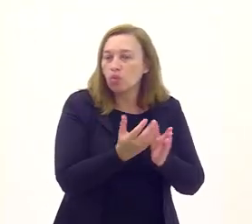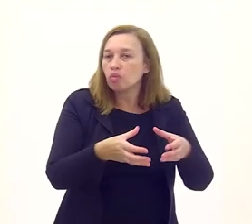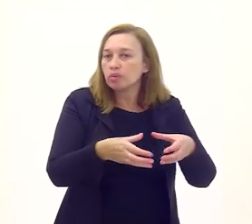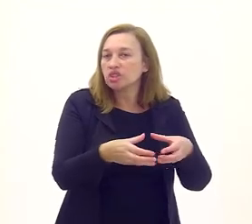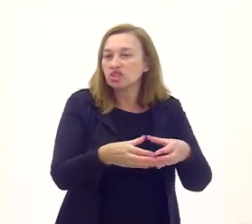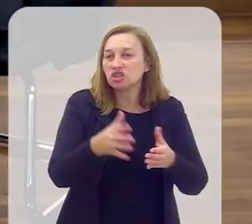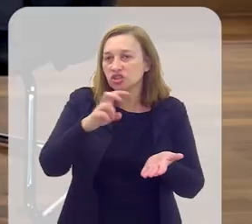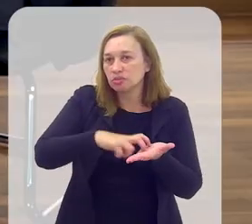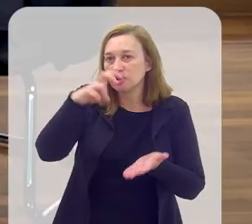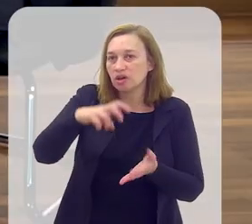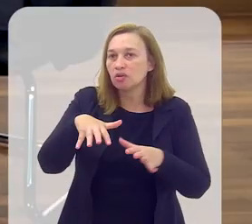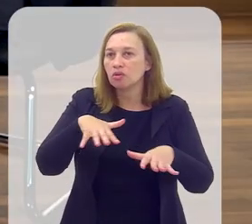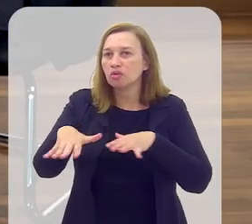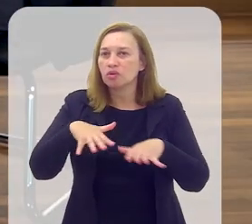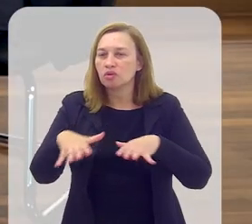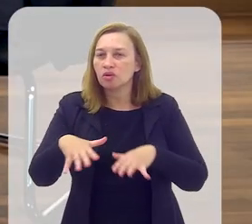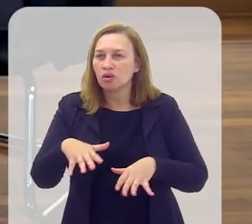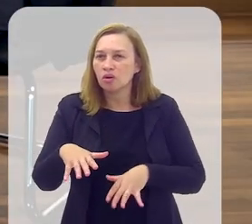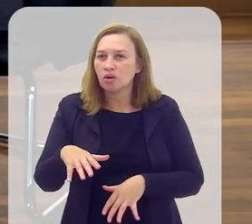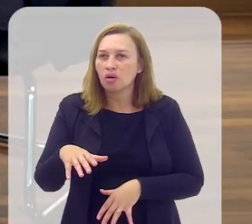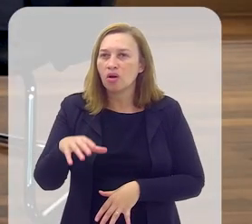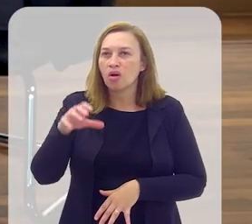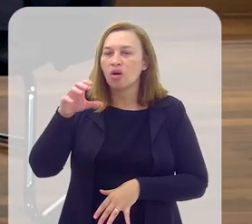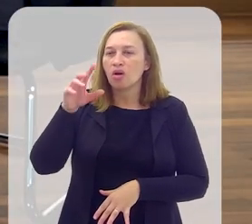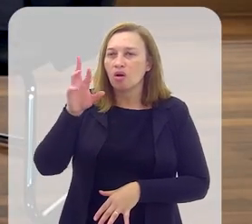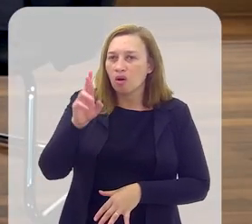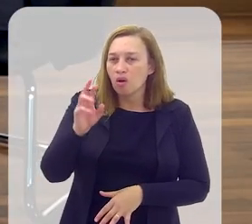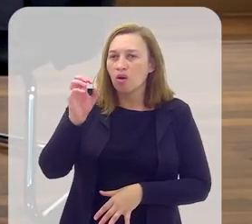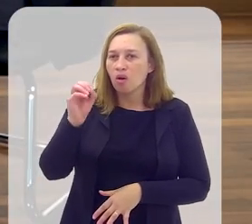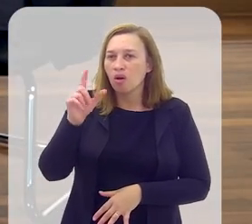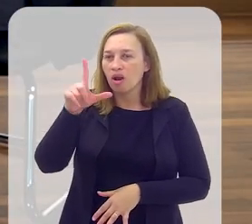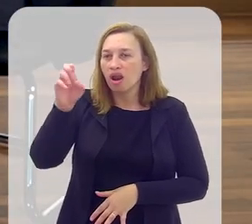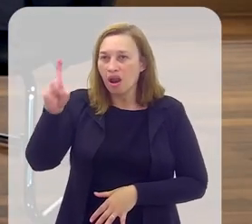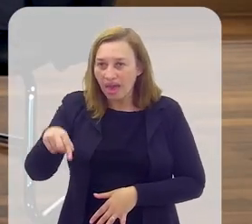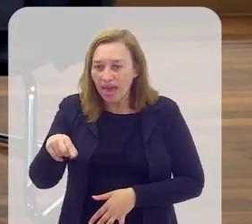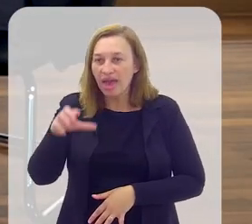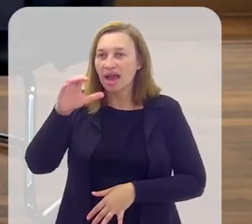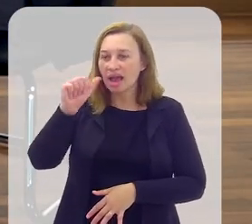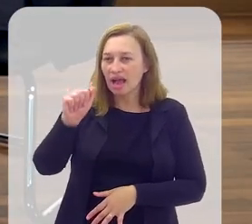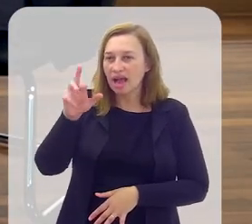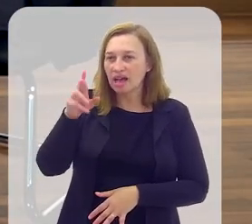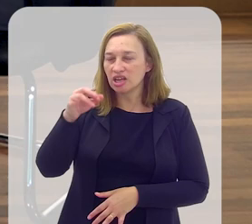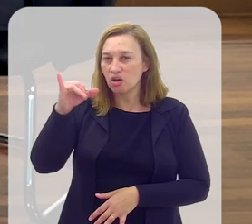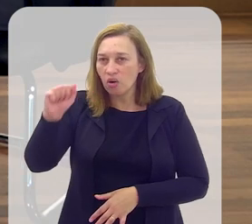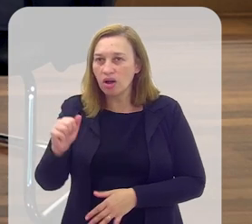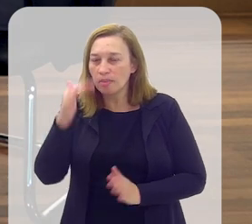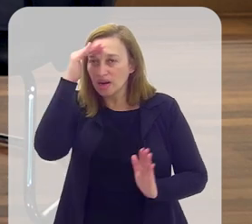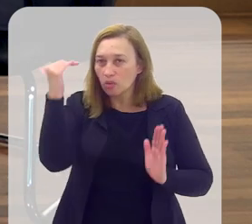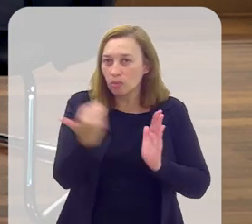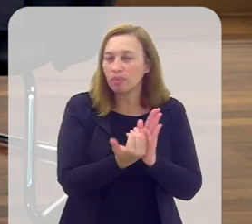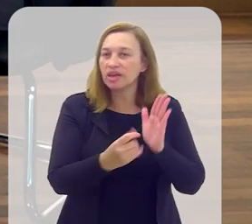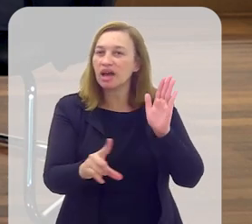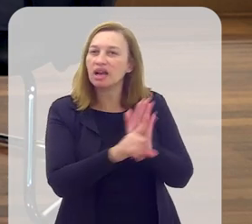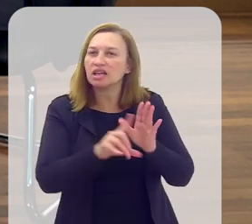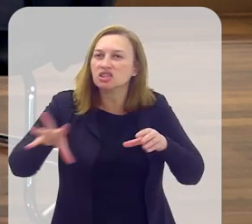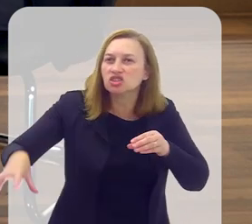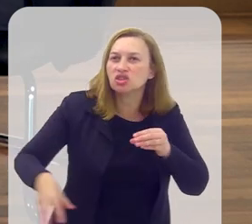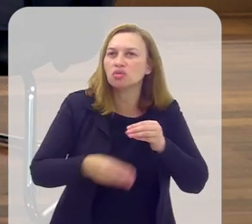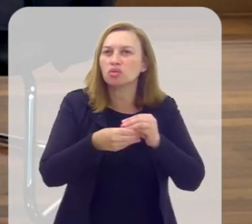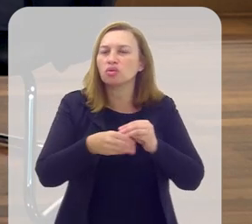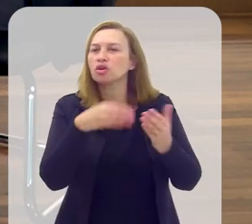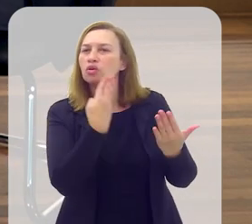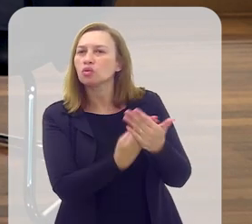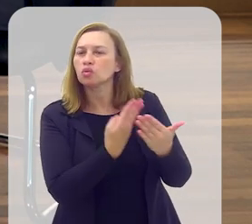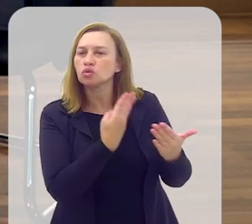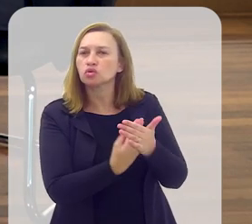um cumpra-se de manhã com um movimento chamado Rolé Carioca na Glória, para fazer cumprir uma lei de